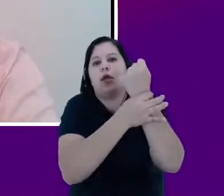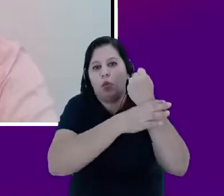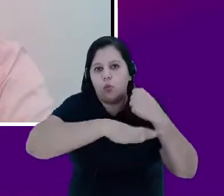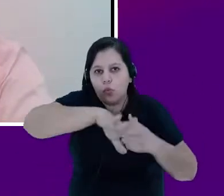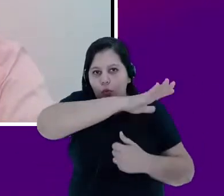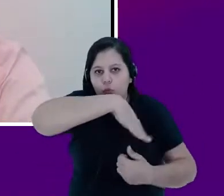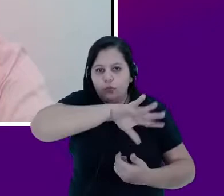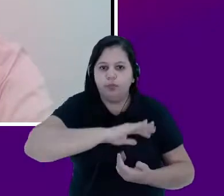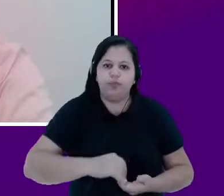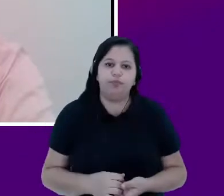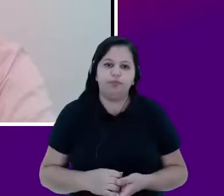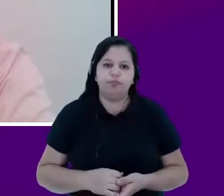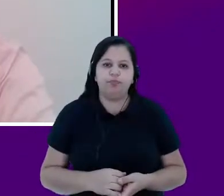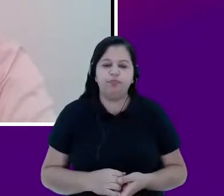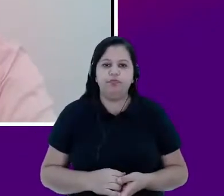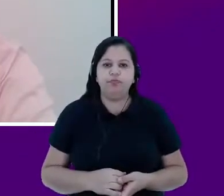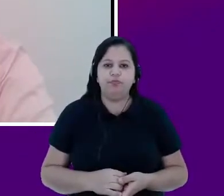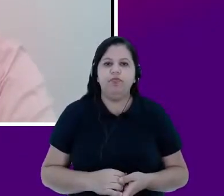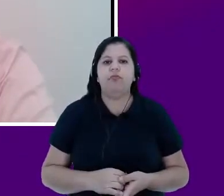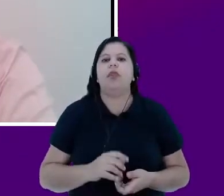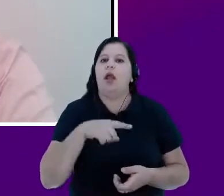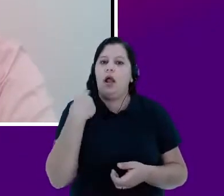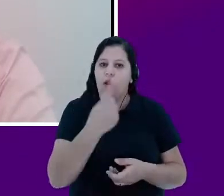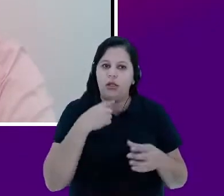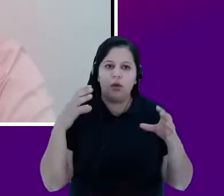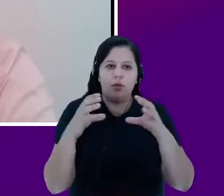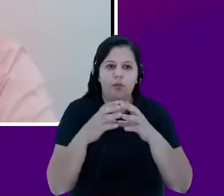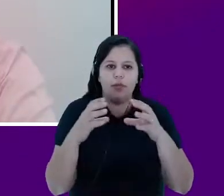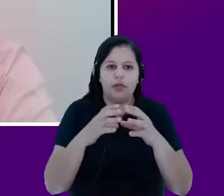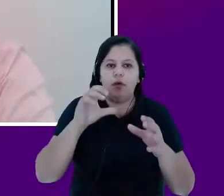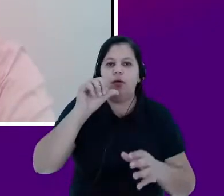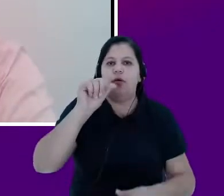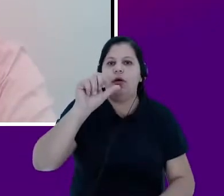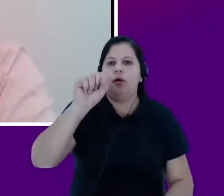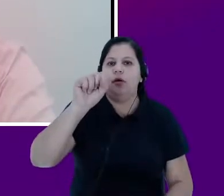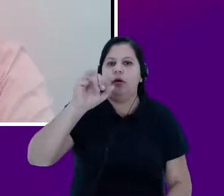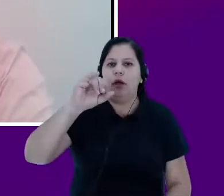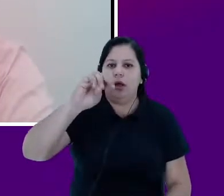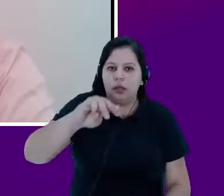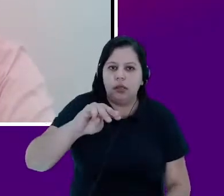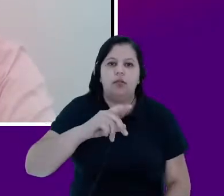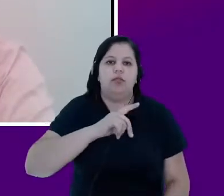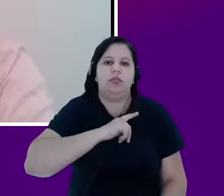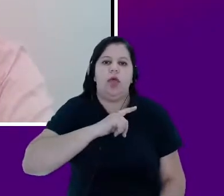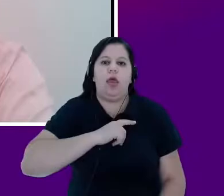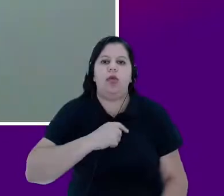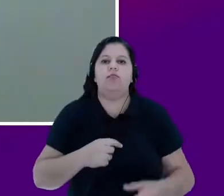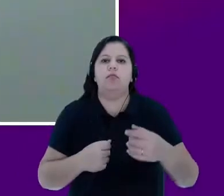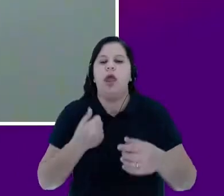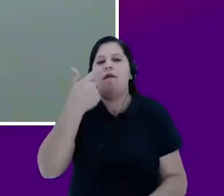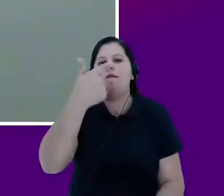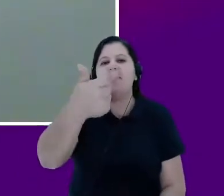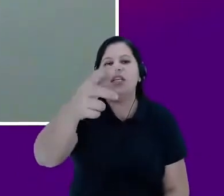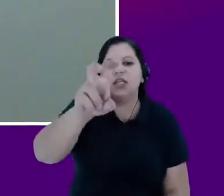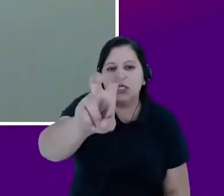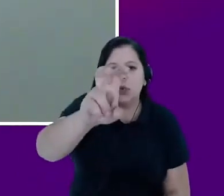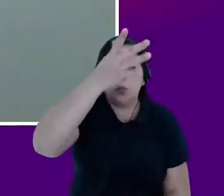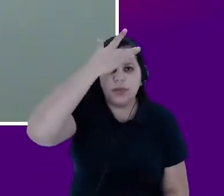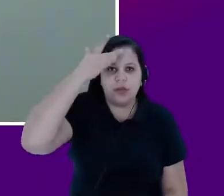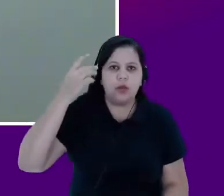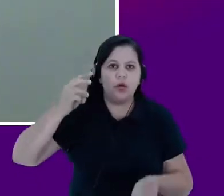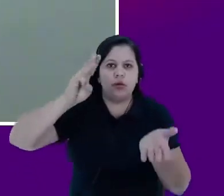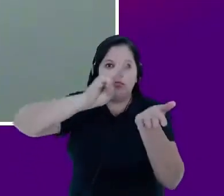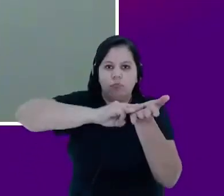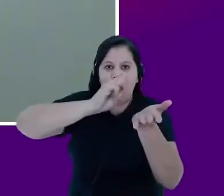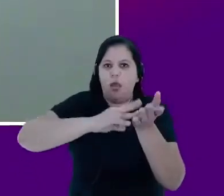como é carinhosamente chamada essa comissão, ela conta com em torno de 25 participantes, membros de todas